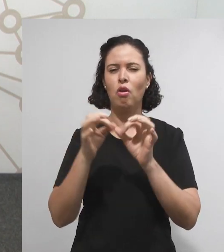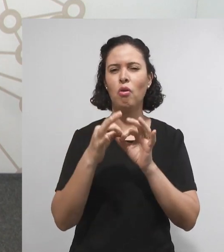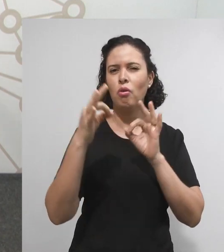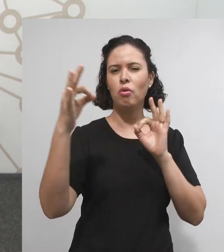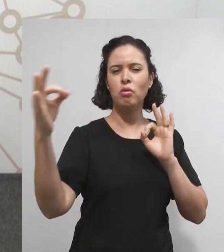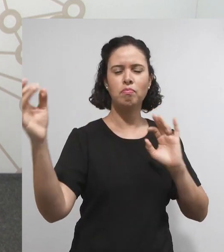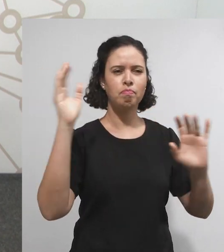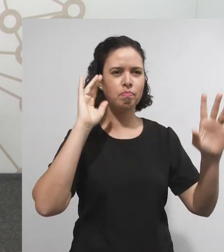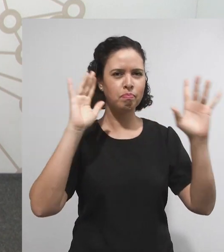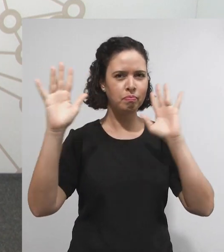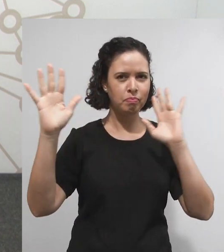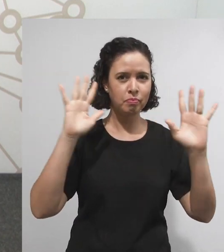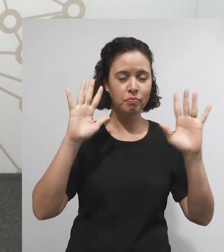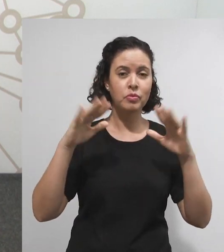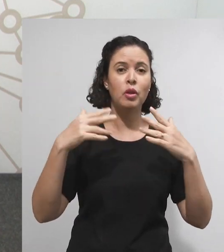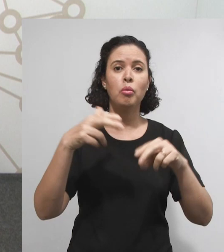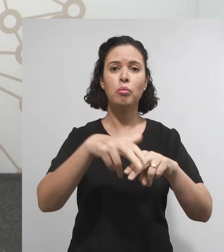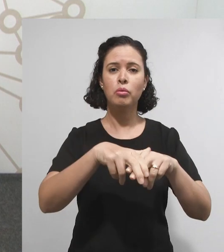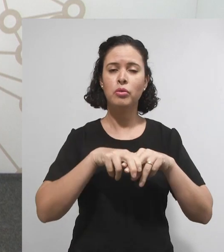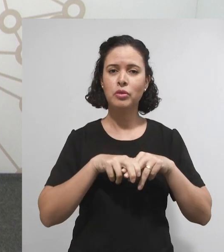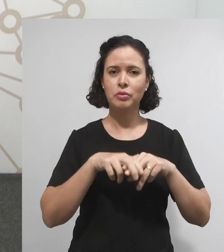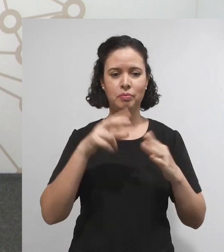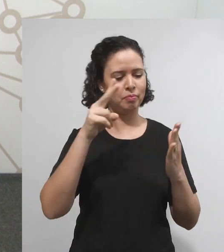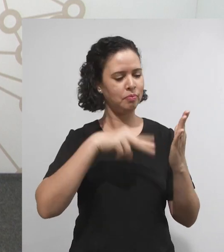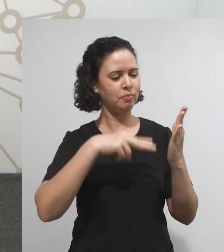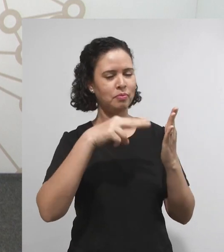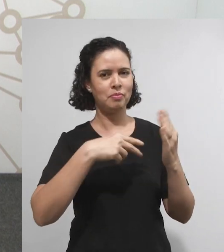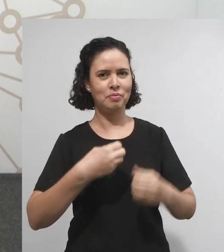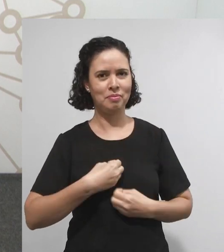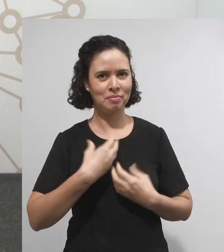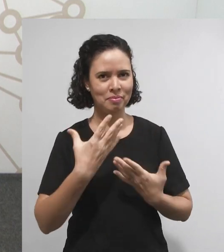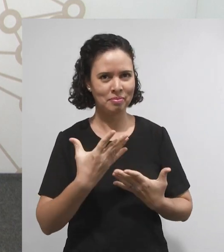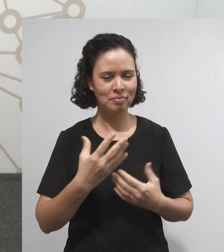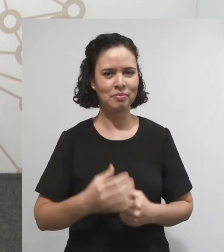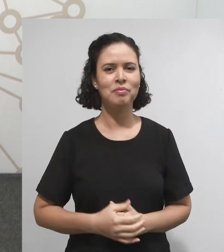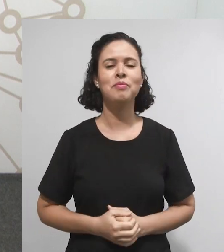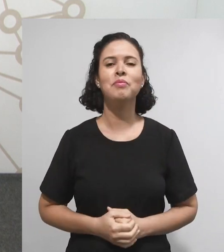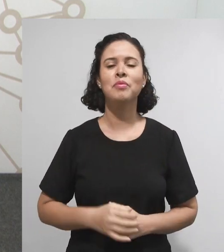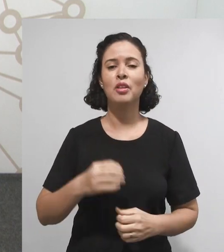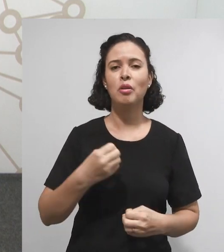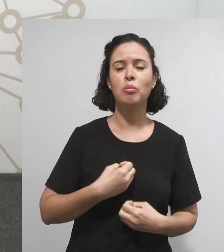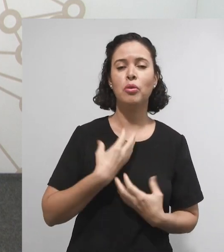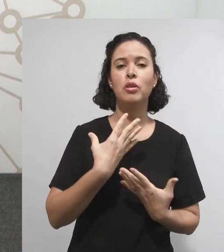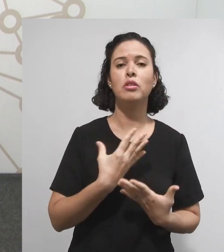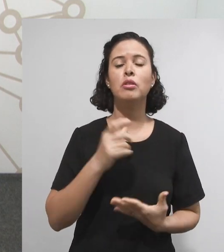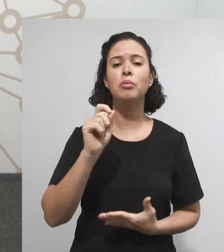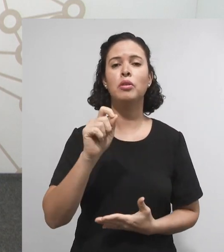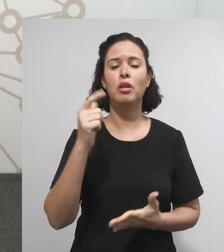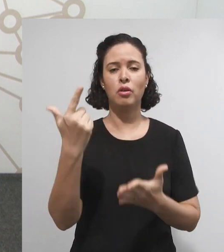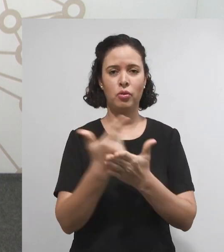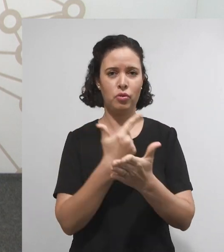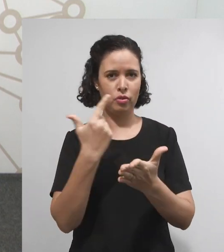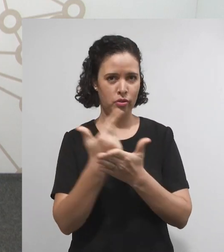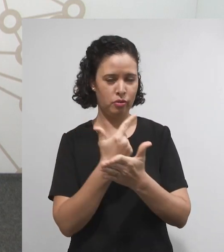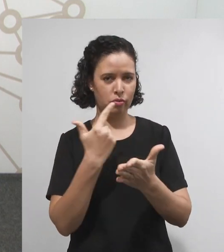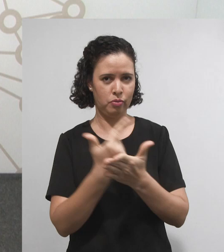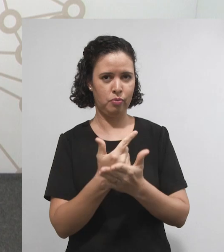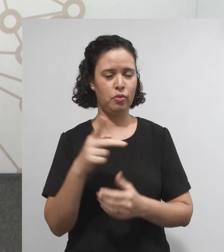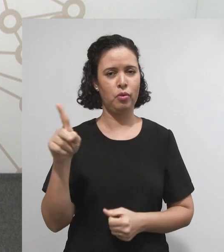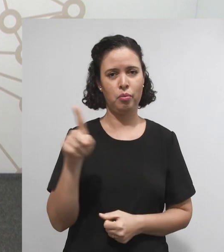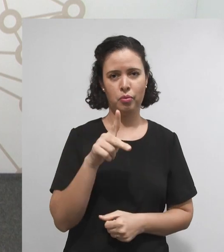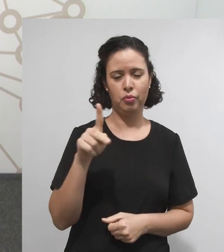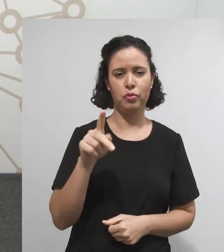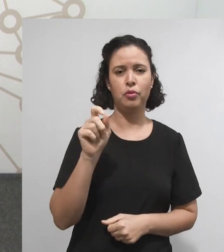mais longe, em reflexões. E é por isso que a gente vai ler a poesia. Essa poesia faz parte do livro